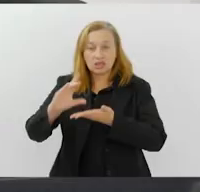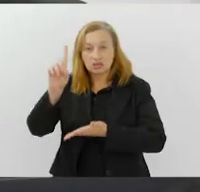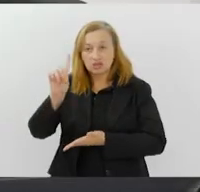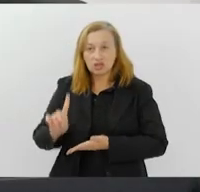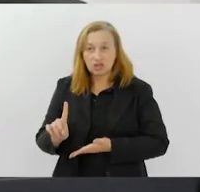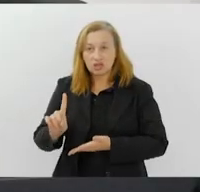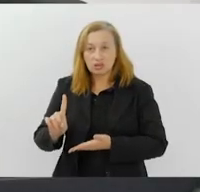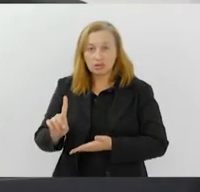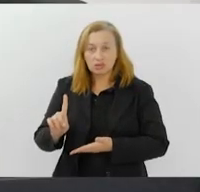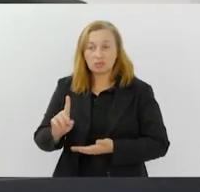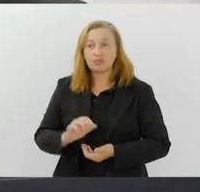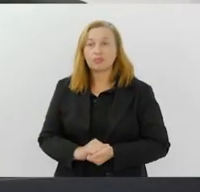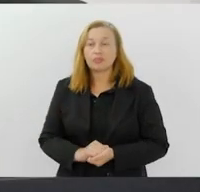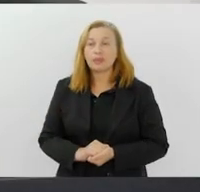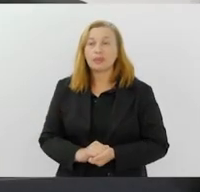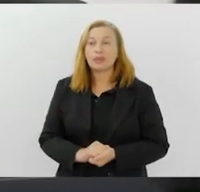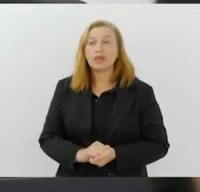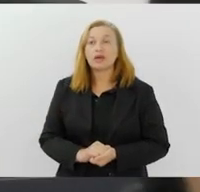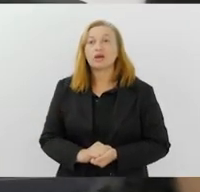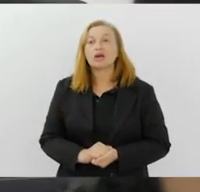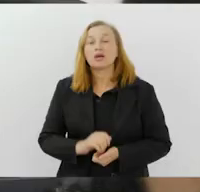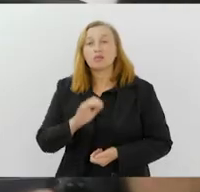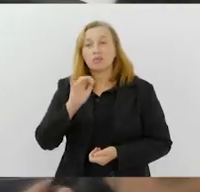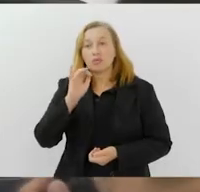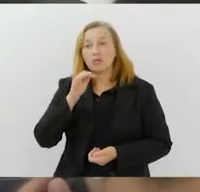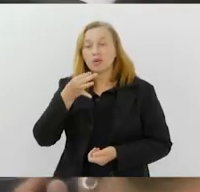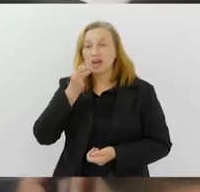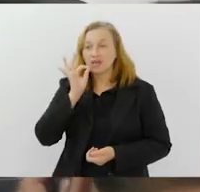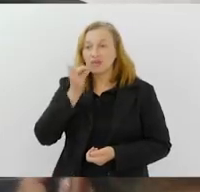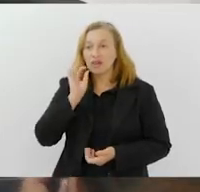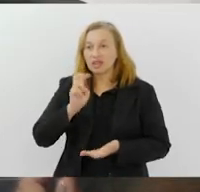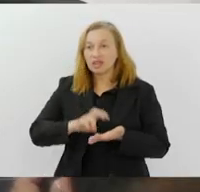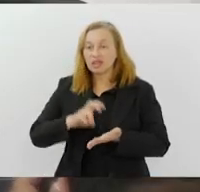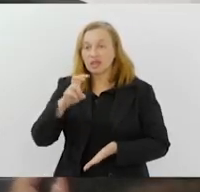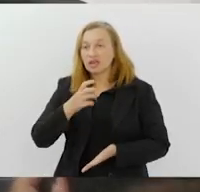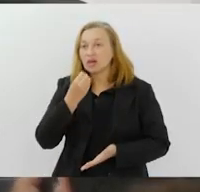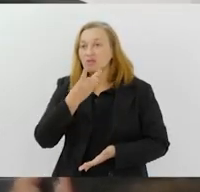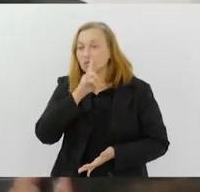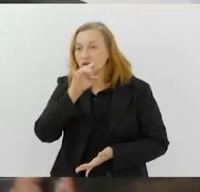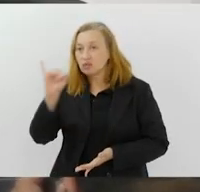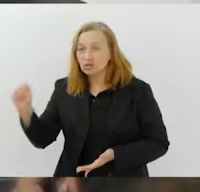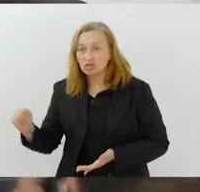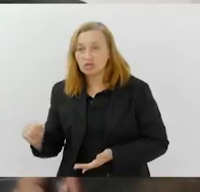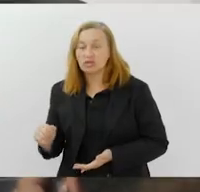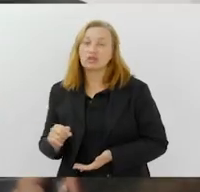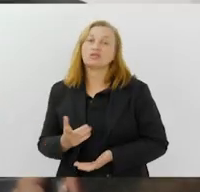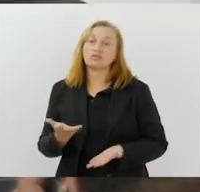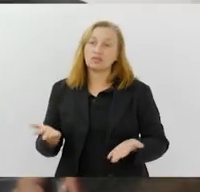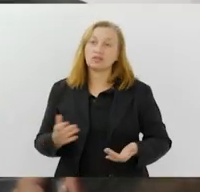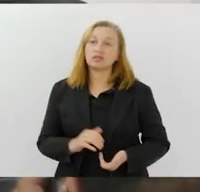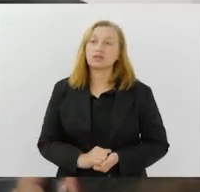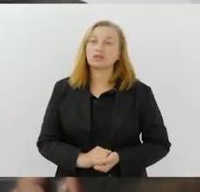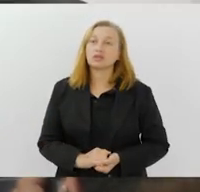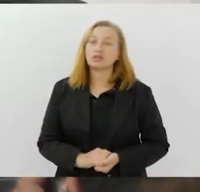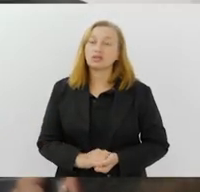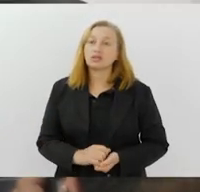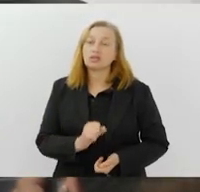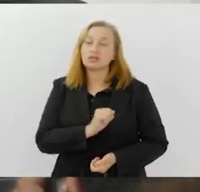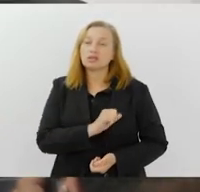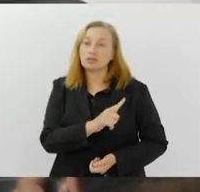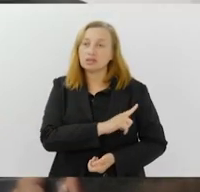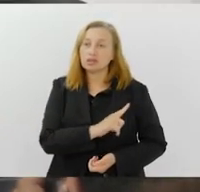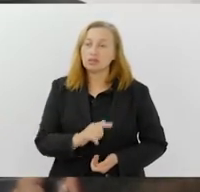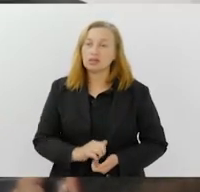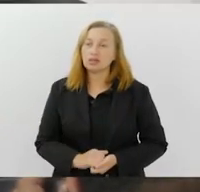negro então foi meu café da manhã meu bom dia Exu foi esse em São Gonçalo